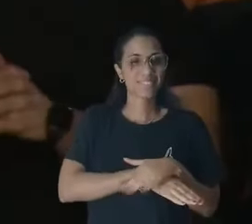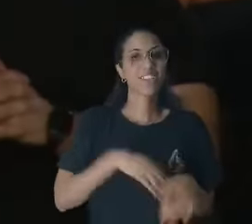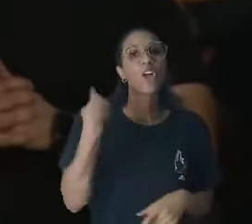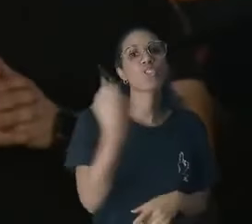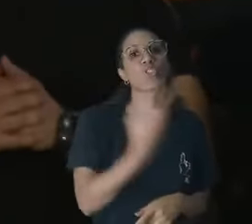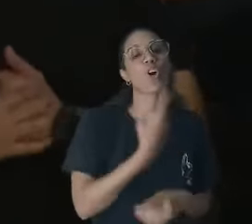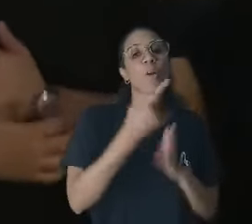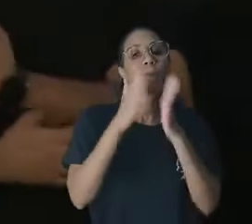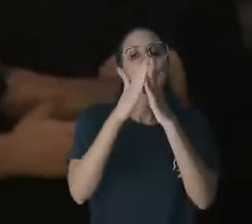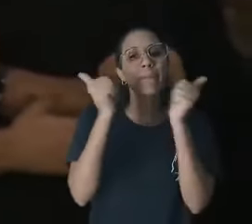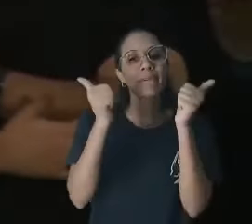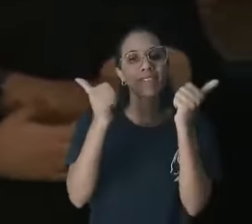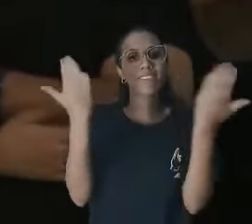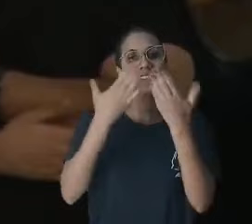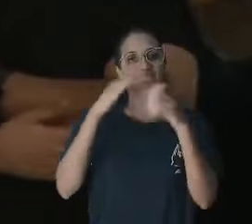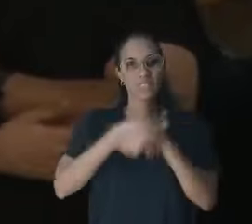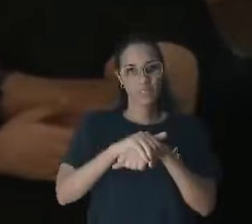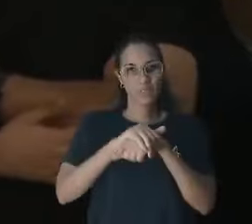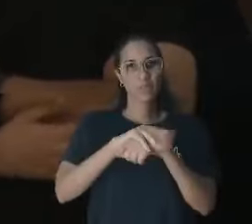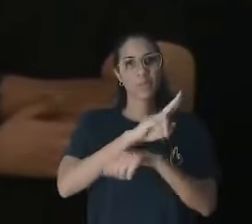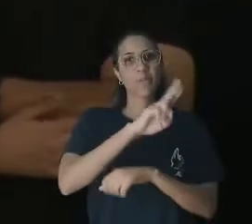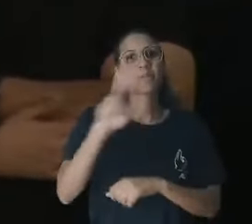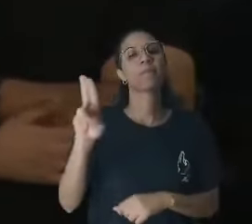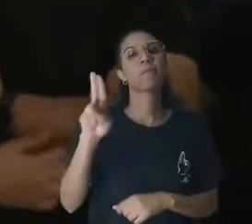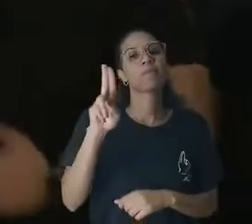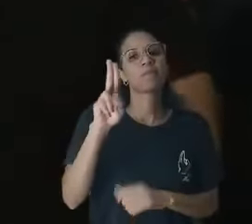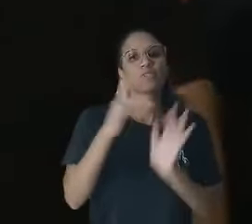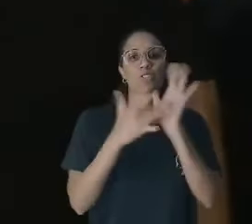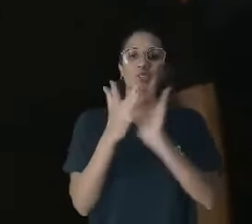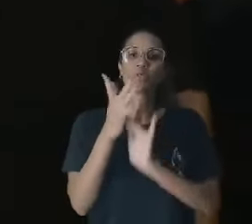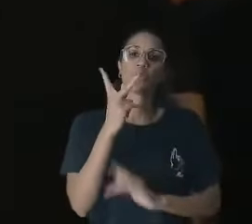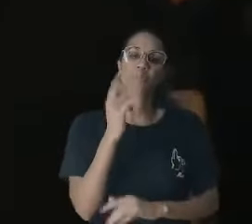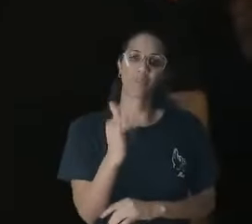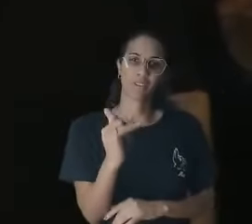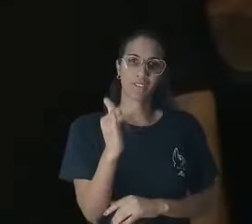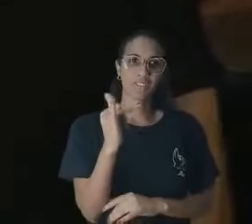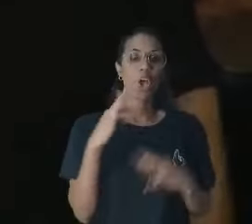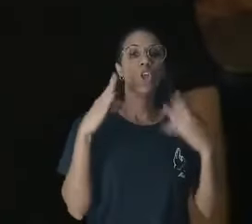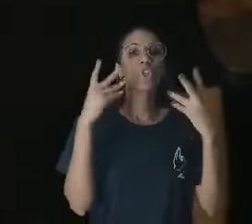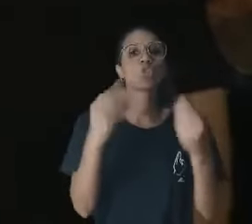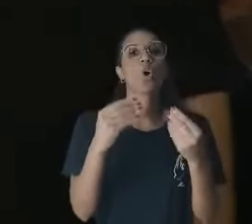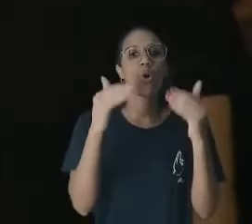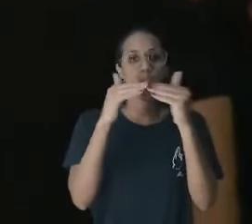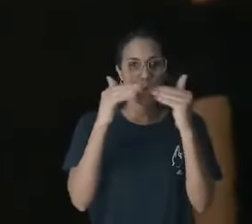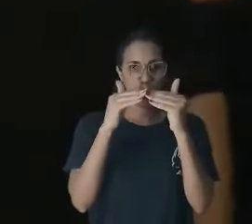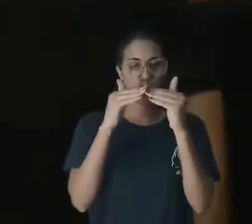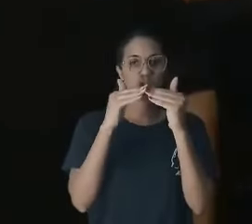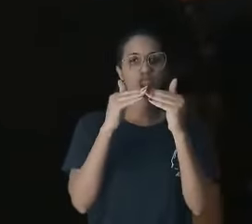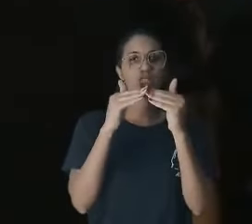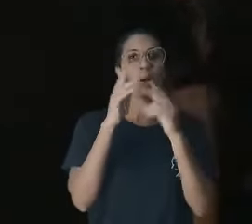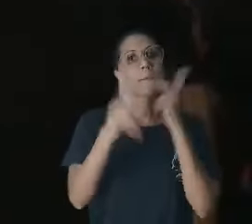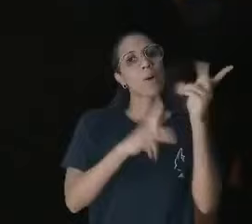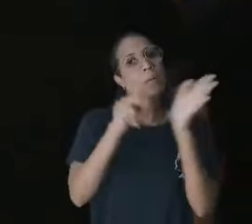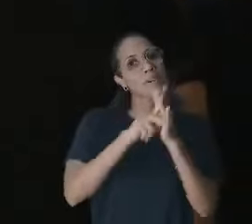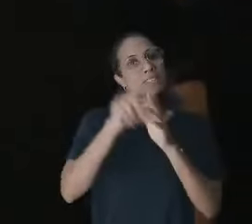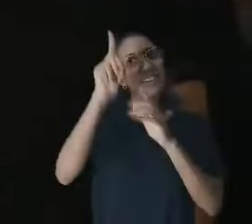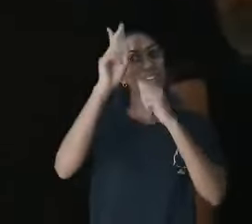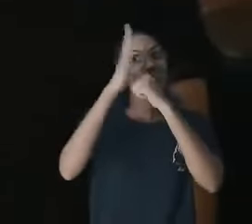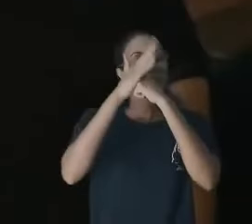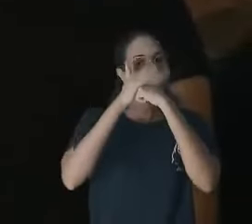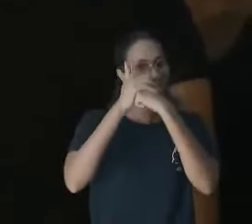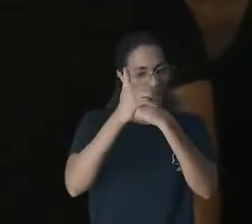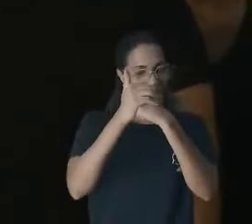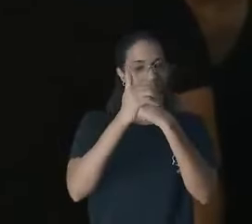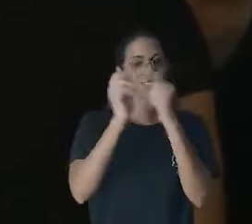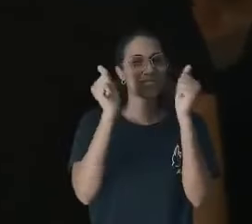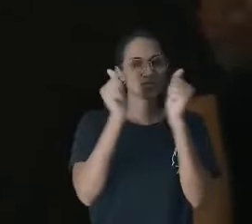nós te pedimos nessa noite, Pai, em nome de Jesus. E todo o povo de Deus diga amém